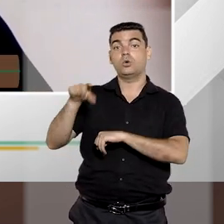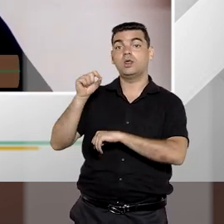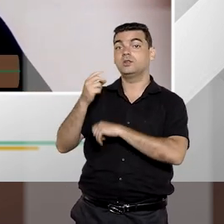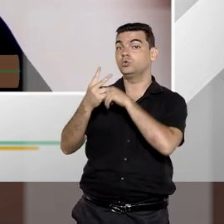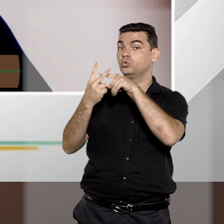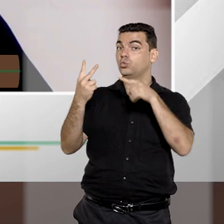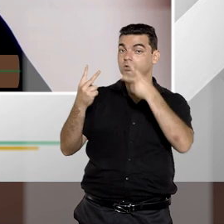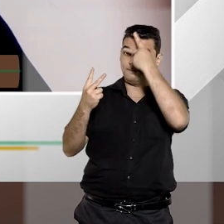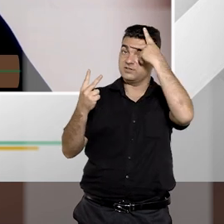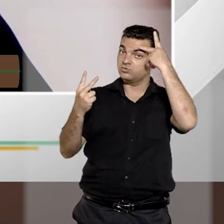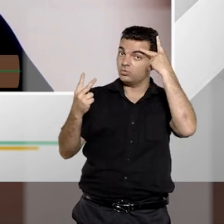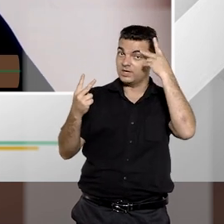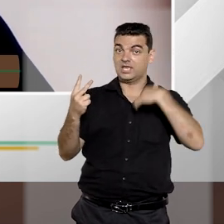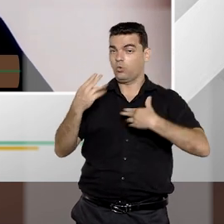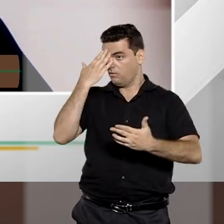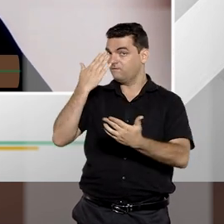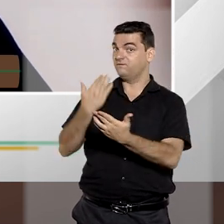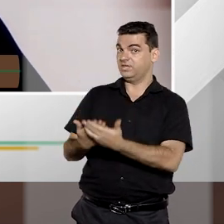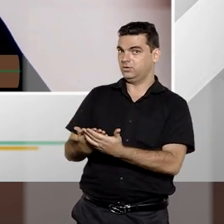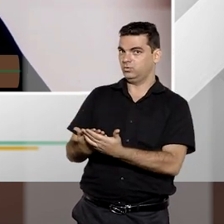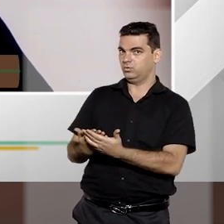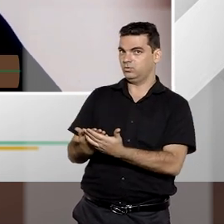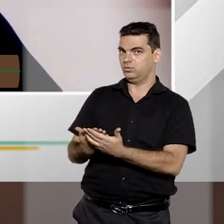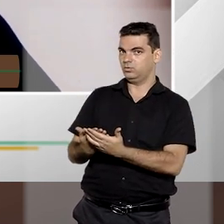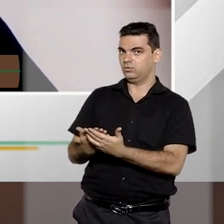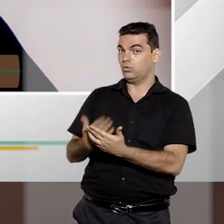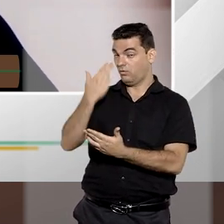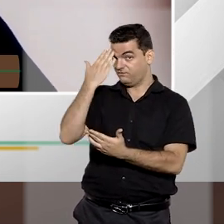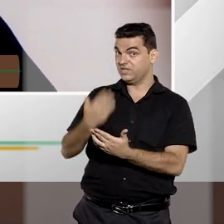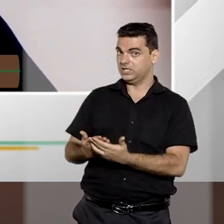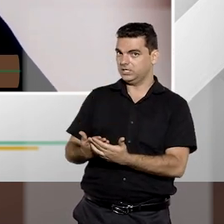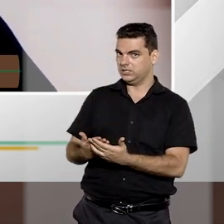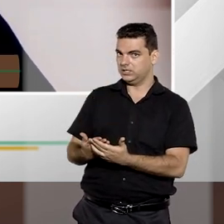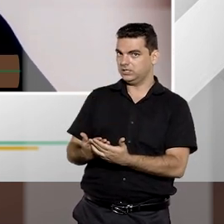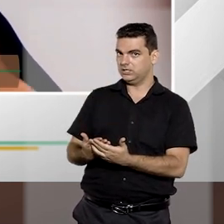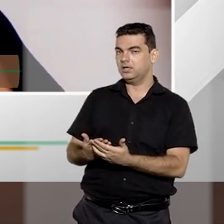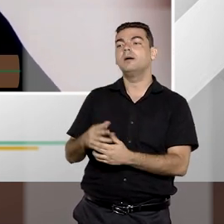pessoas idôneas com as quais mantenham vínculos, que gozem da sua